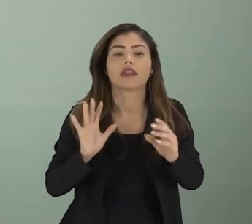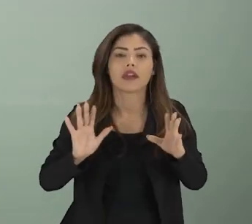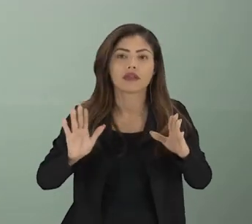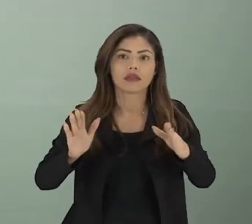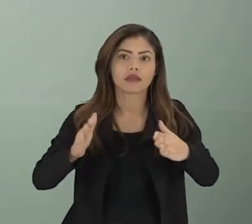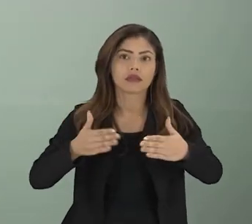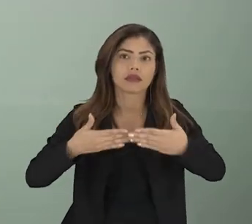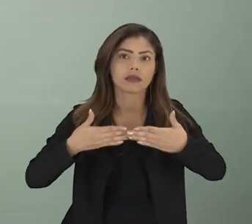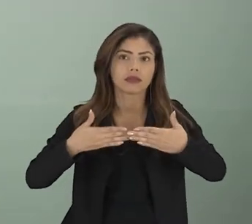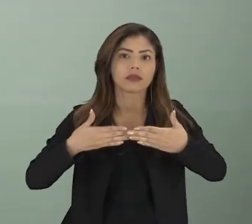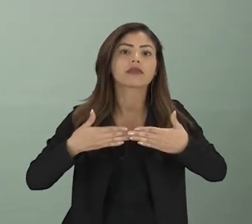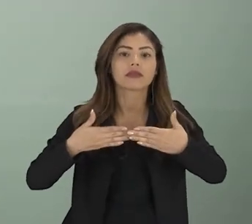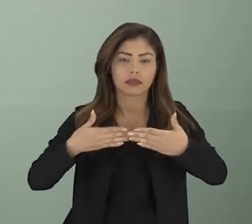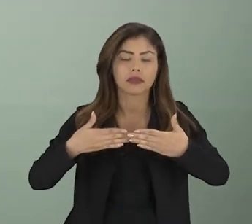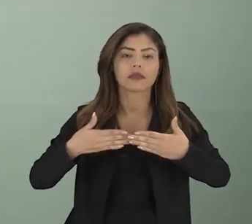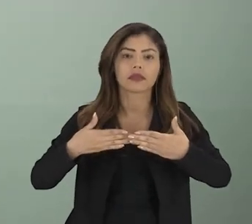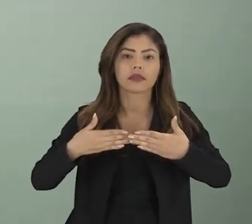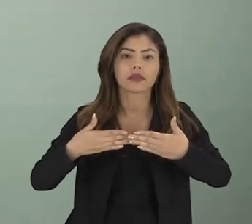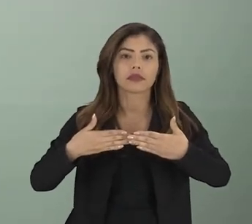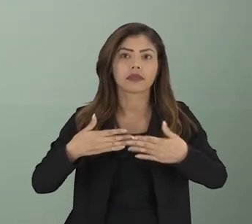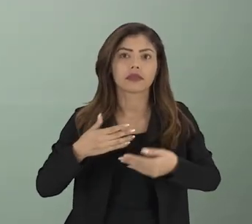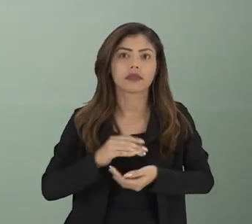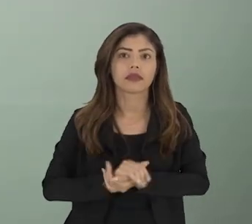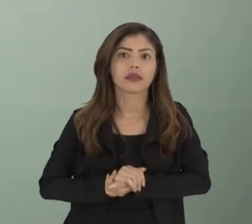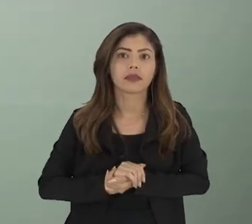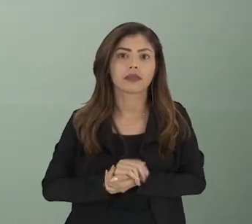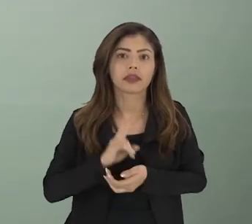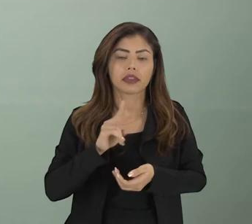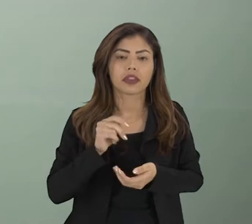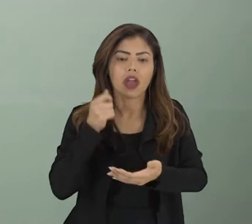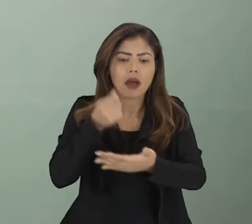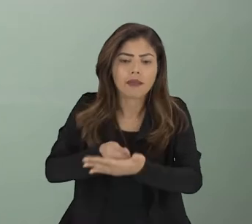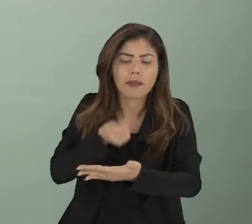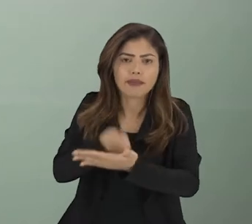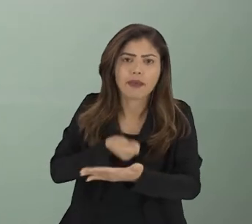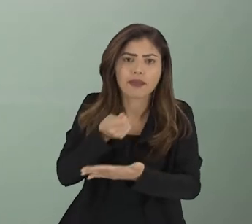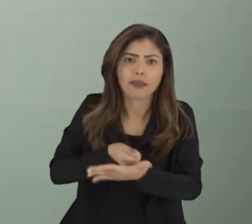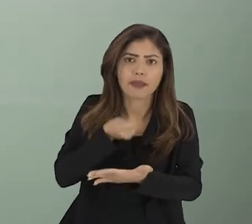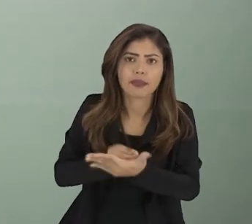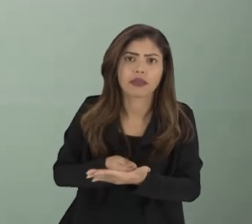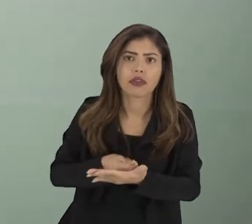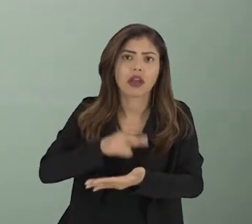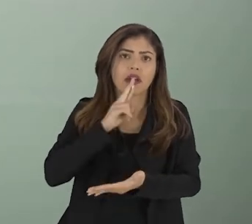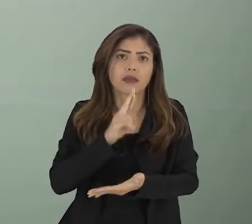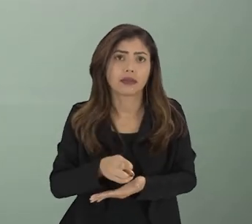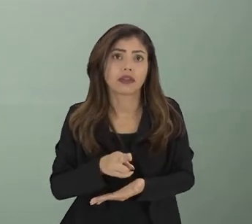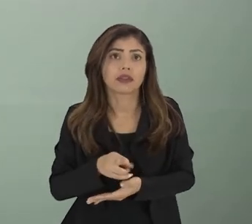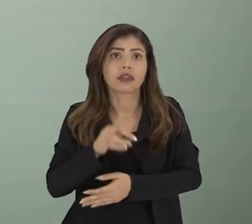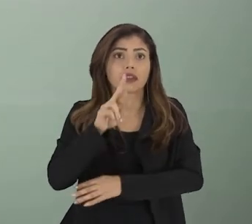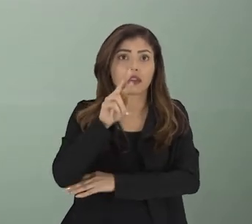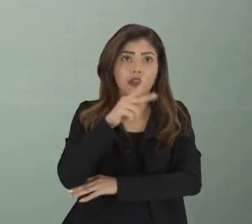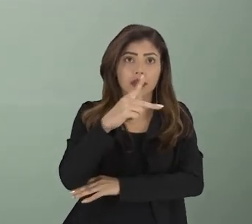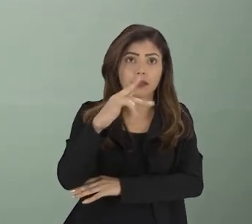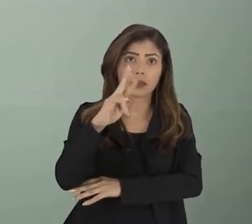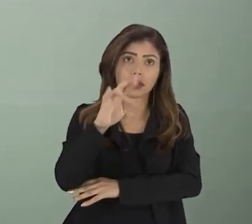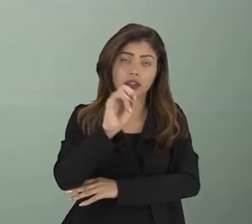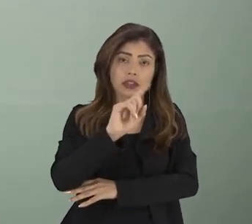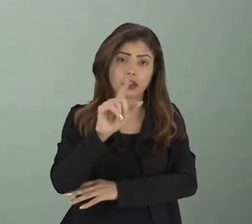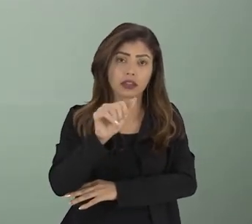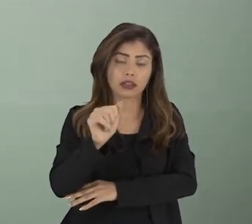fecham os portões e aí ele vem uma repressão muito intensa resultado dessa repressão